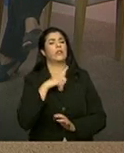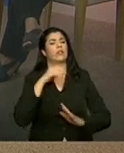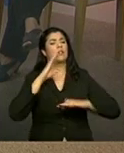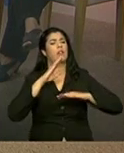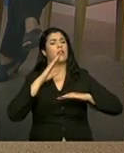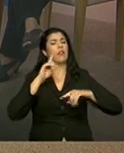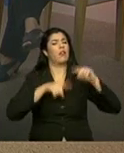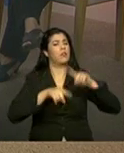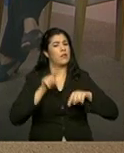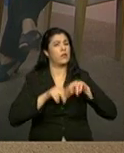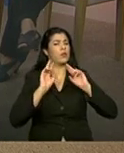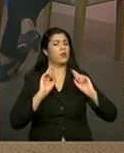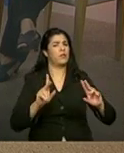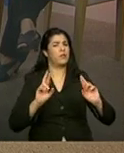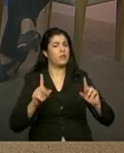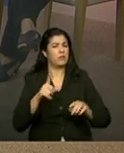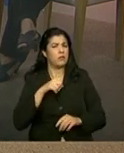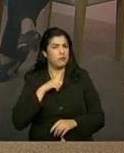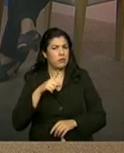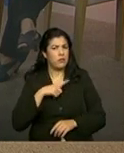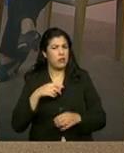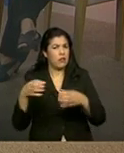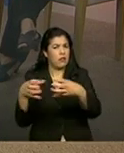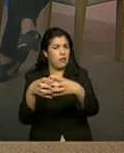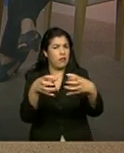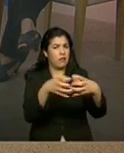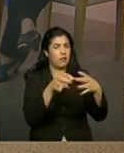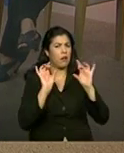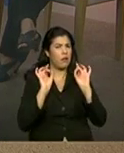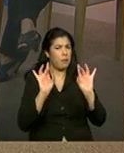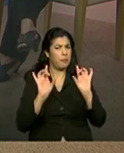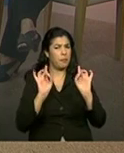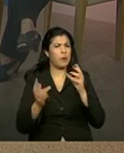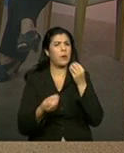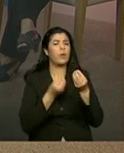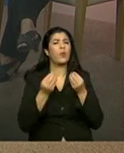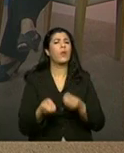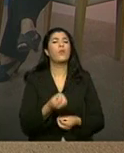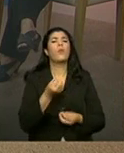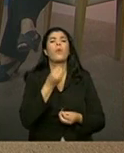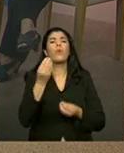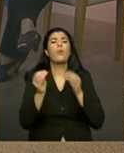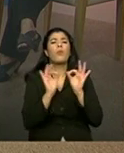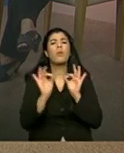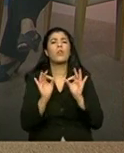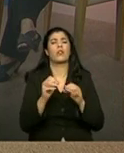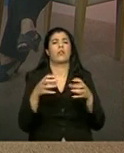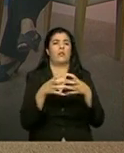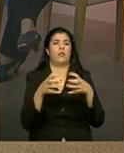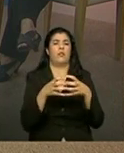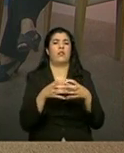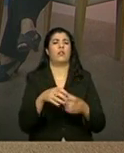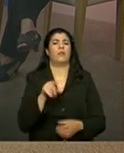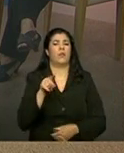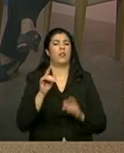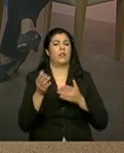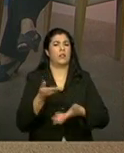específicas, qual é a equipe do serviço de convivência? A equipe do